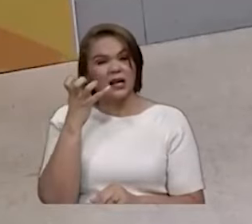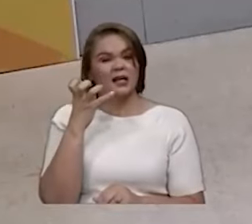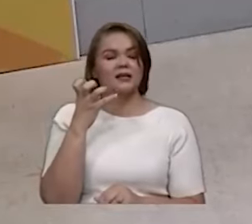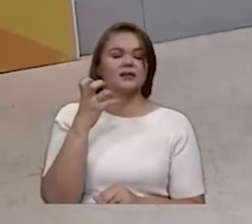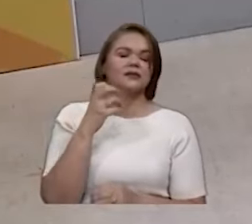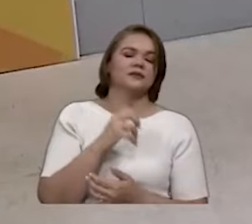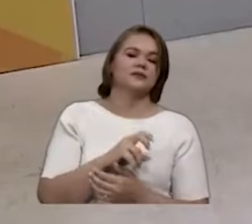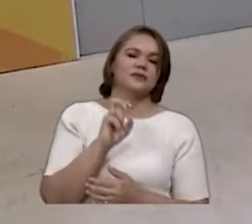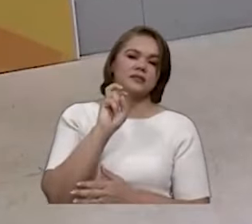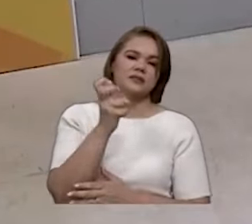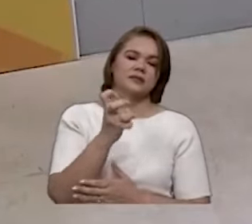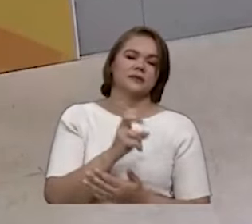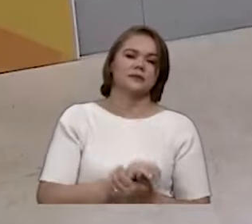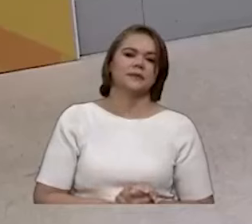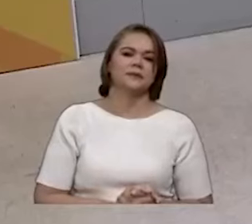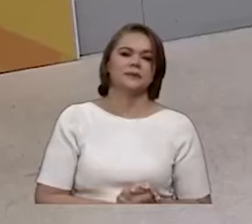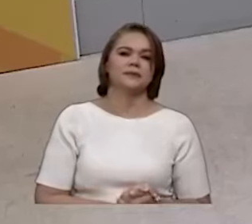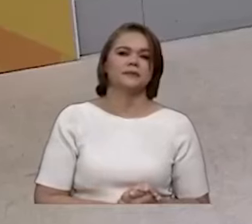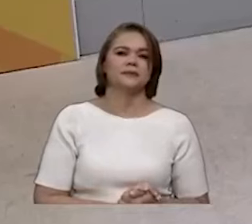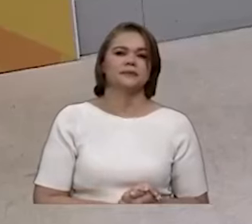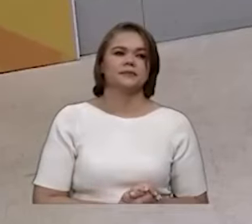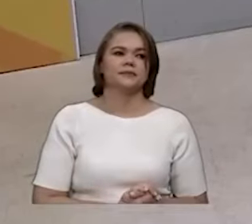Chama mais uma, Clarinha.